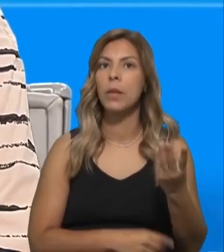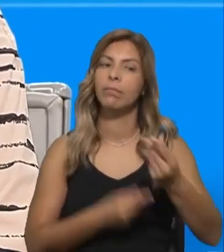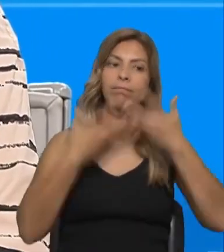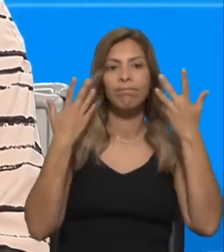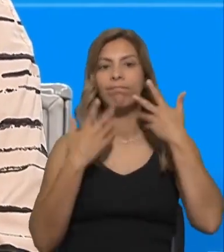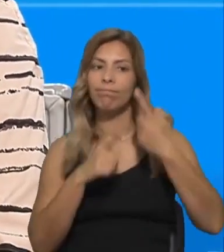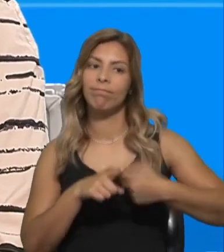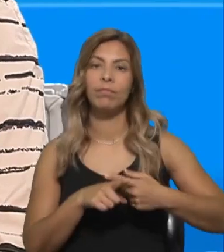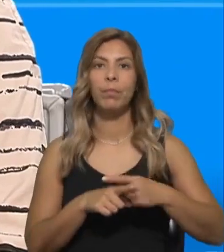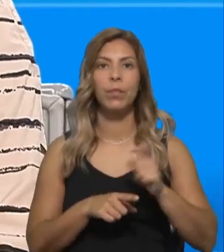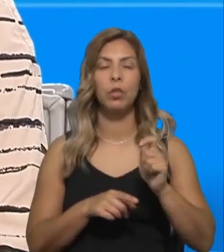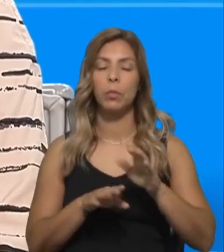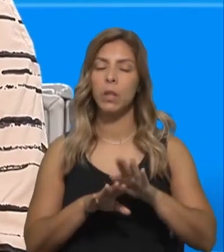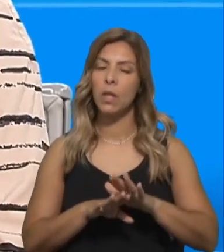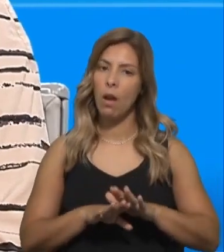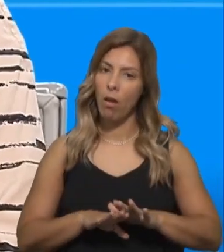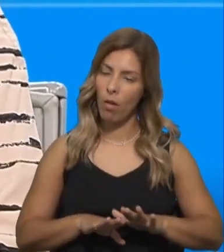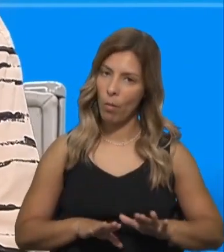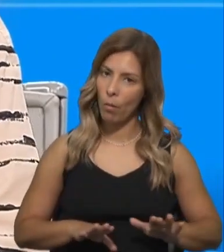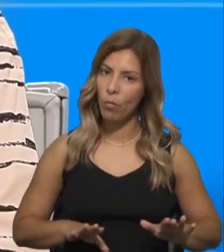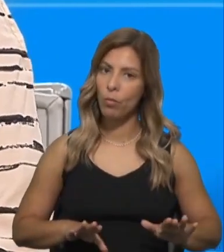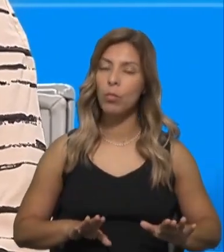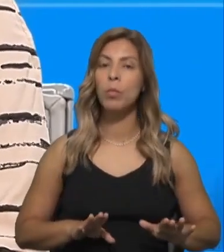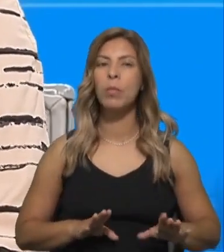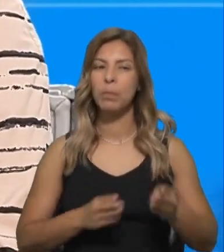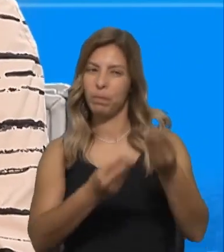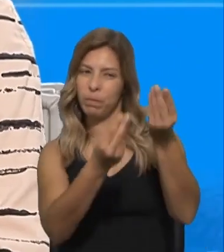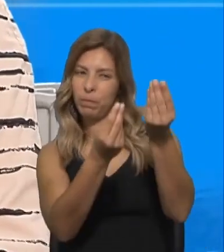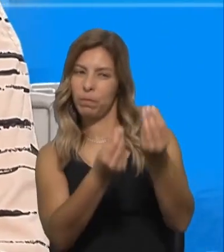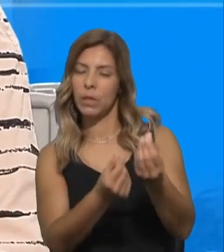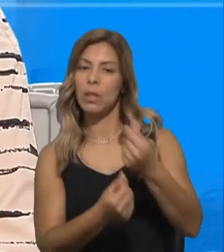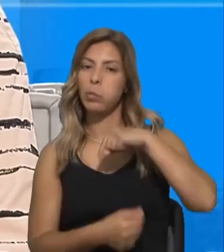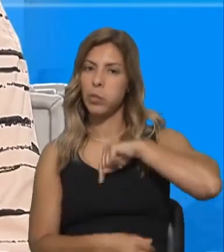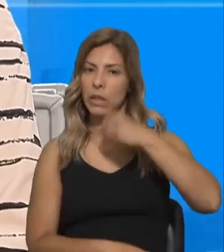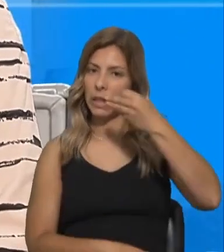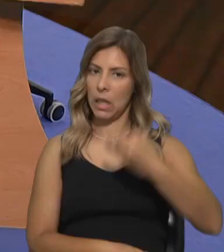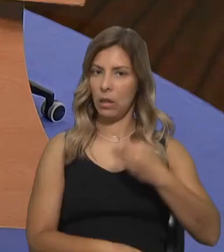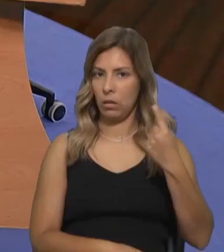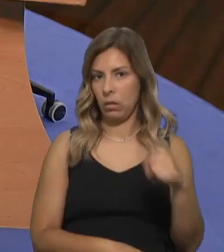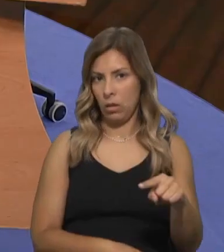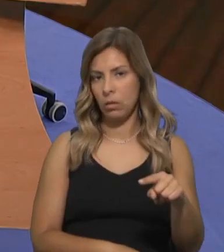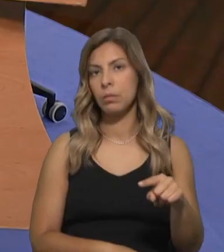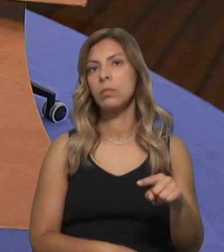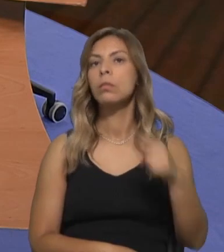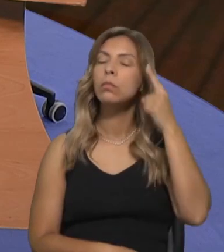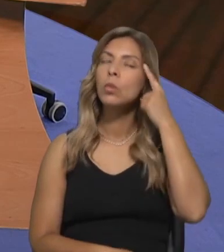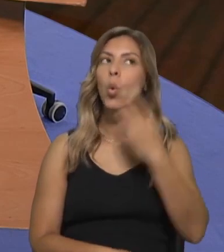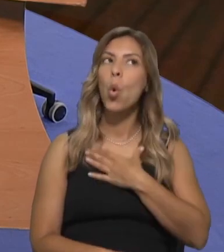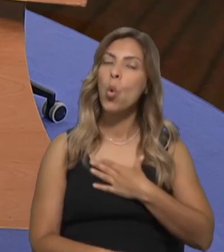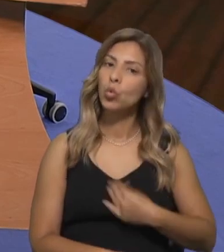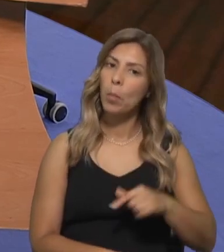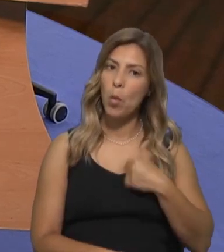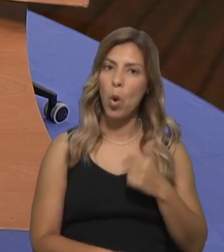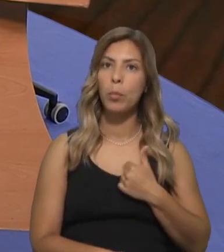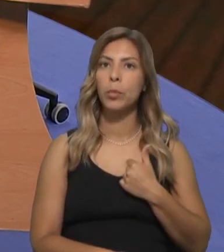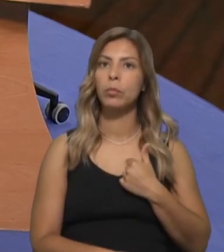sua maneira. Este é mais calmo, mas percebe-se que tem uma certeza com ele, que é isso que ele gostaria e que lhe dá